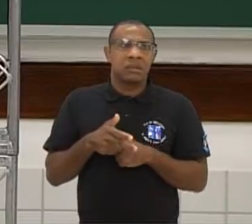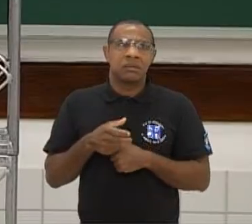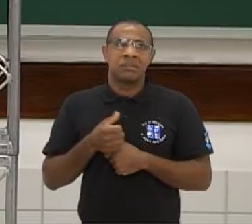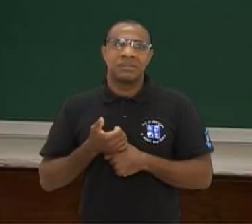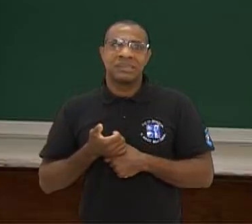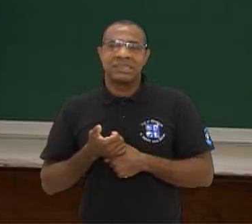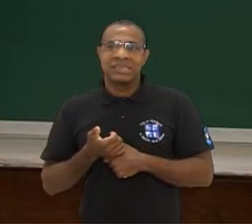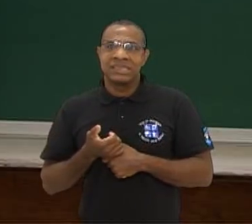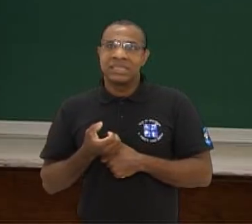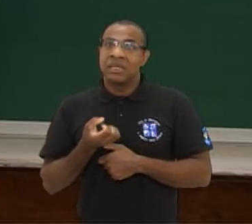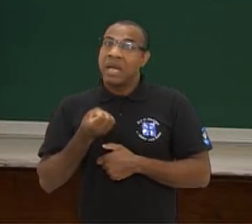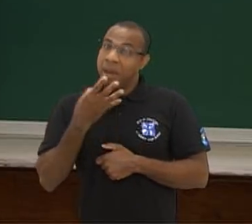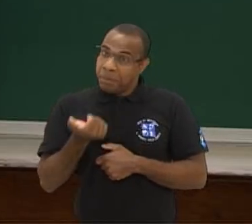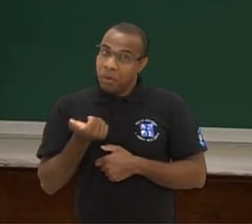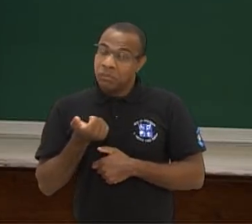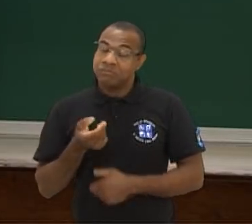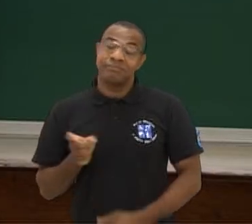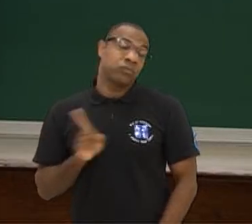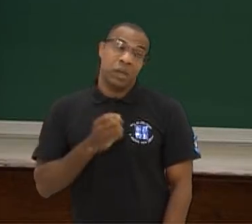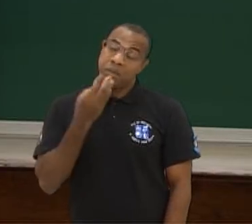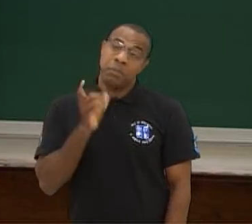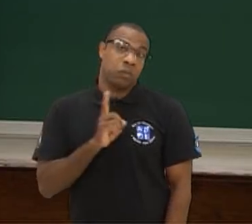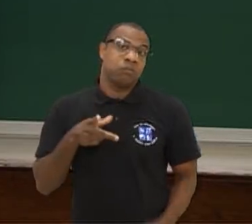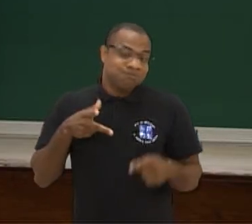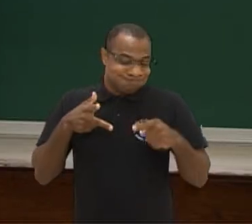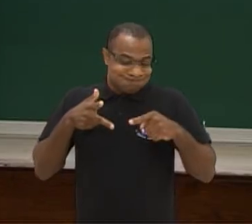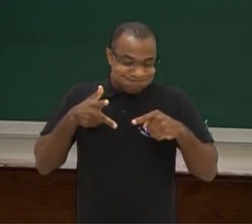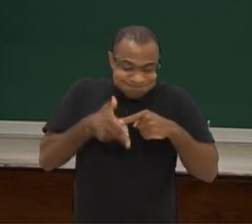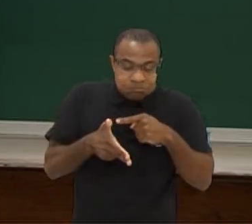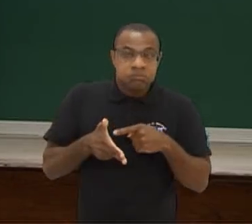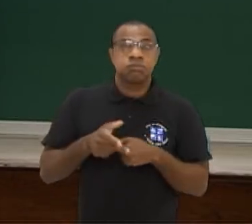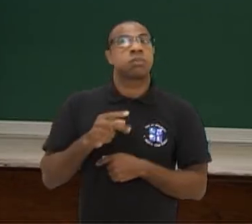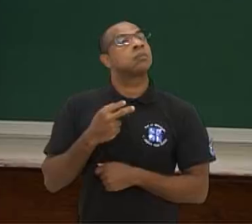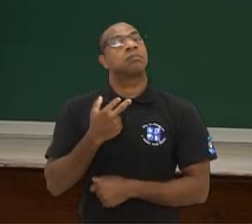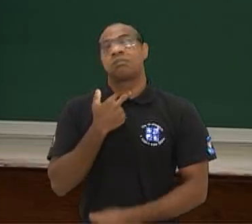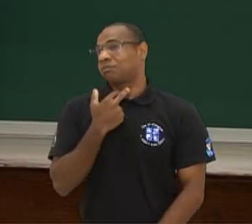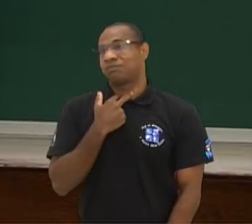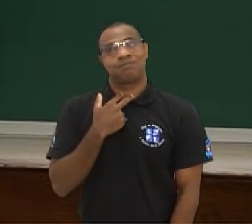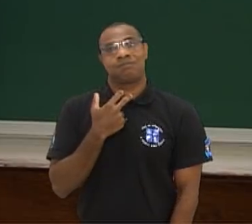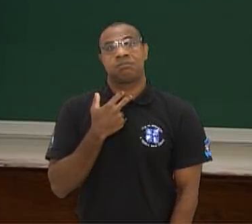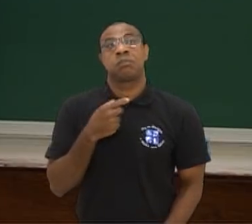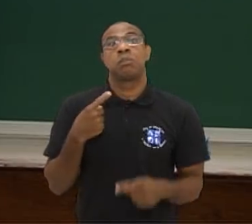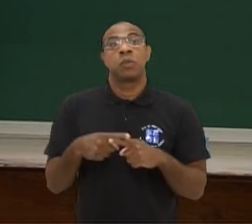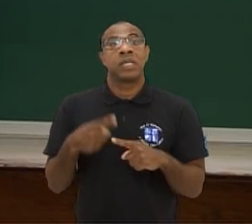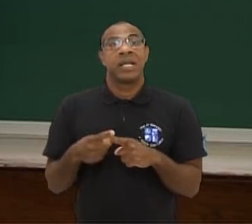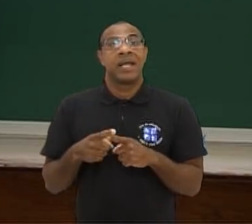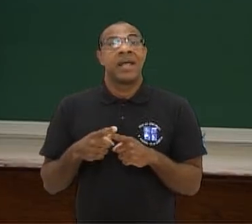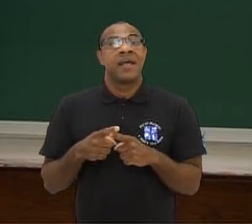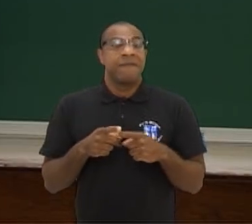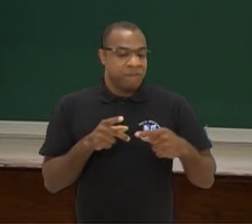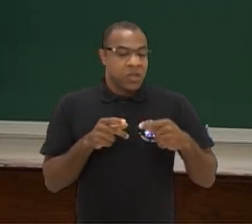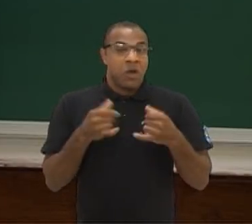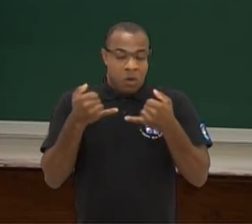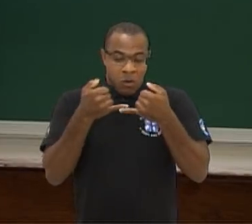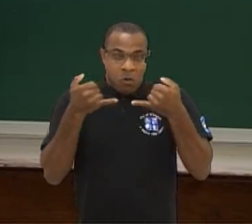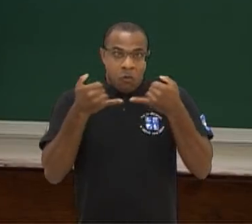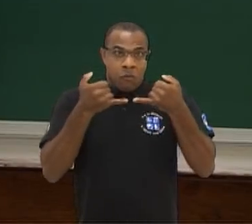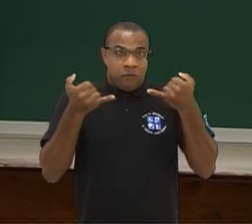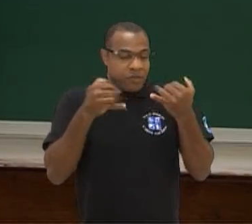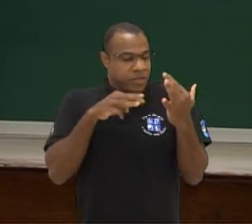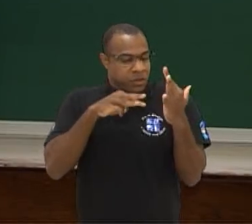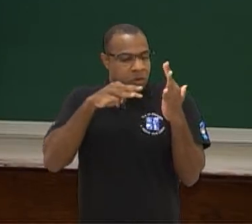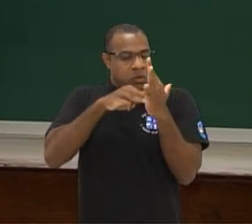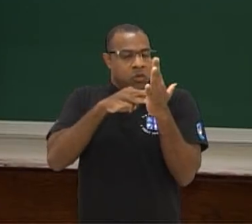opção? Não, não vai ser, pessoal. Por favor, não façam isso, porque esse fiozinho do meio ali, ele dá